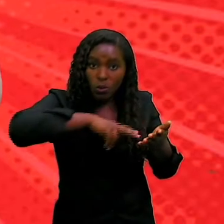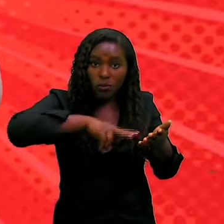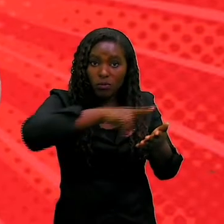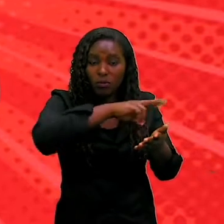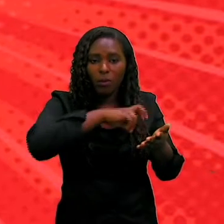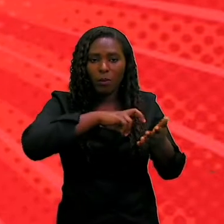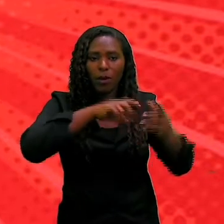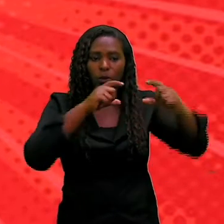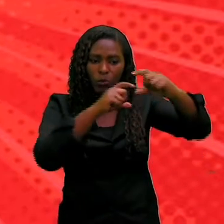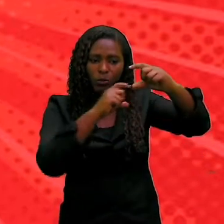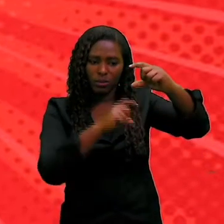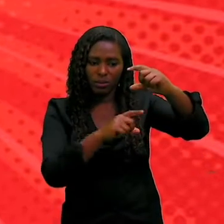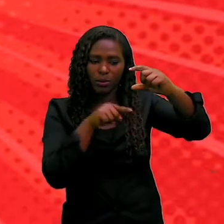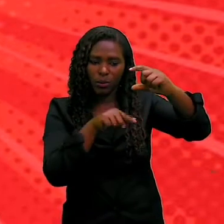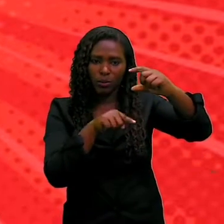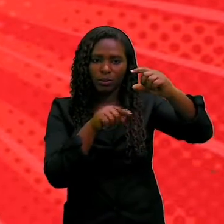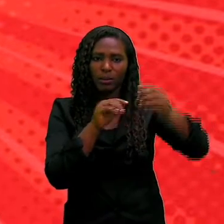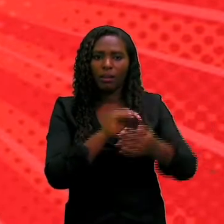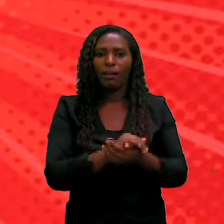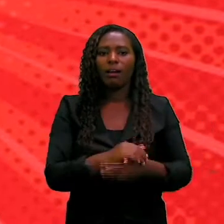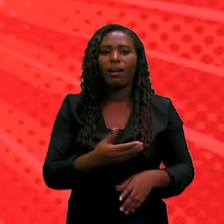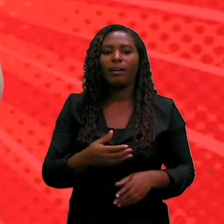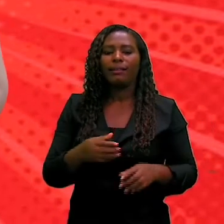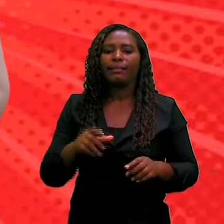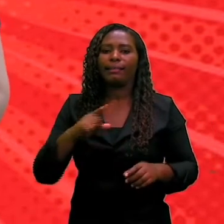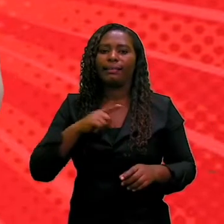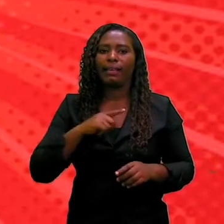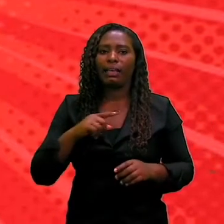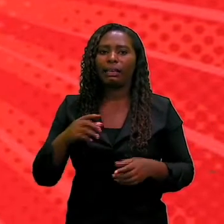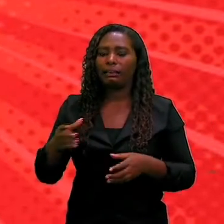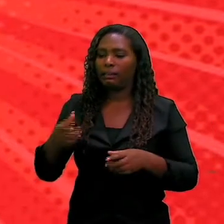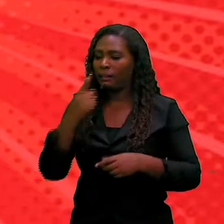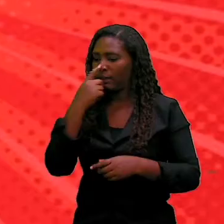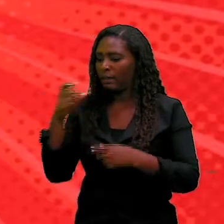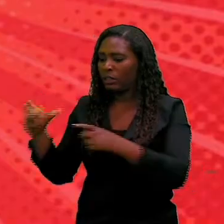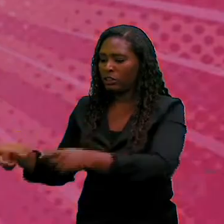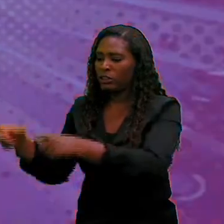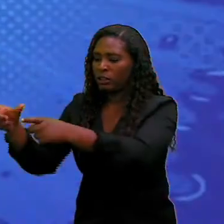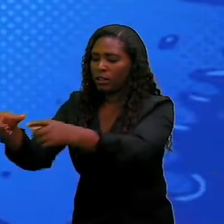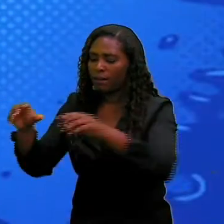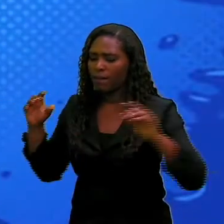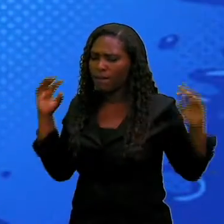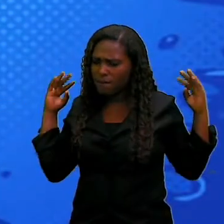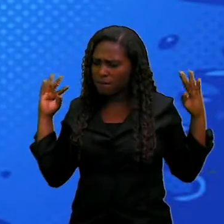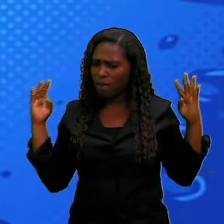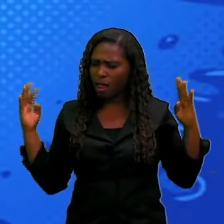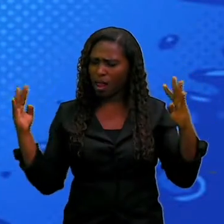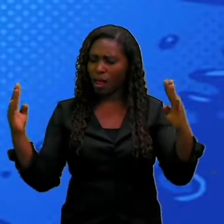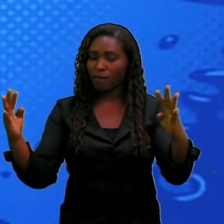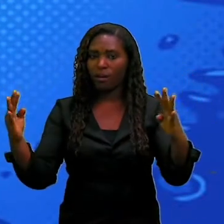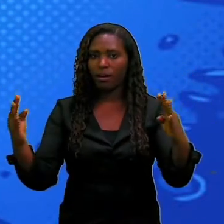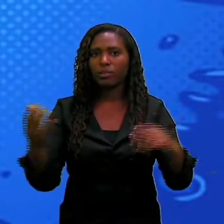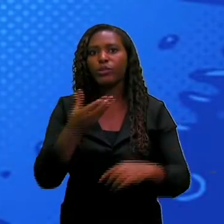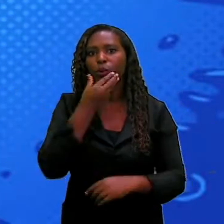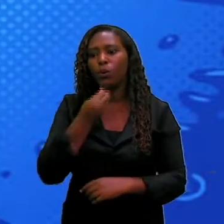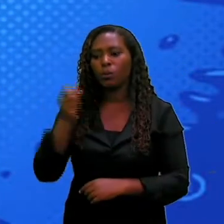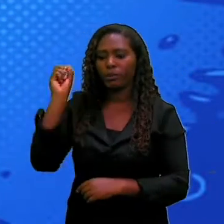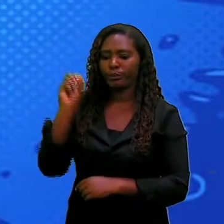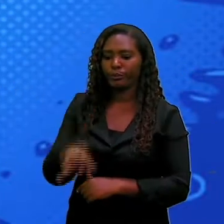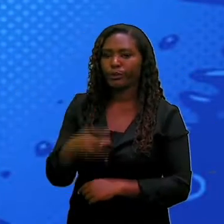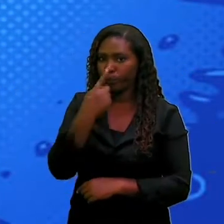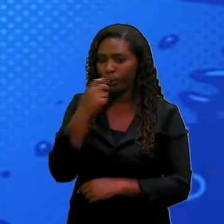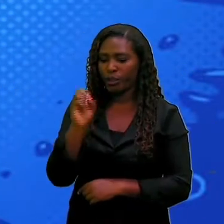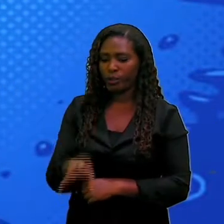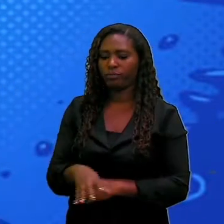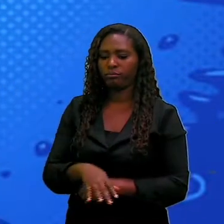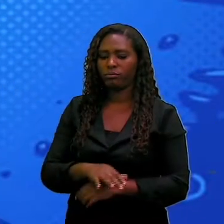representado aí na ação do personagem jogando o lixo no chão. Isso porque está cheio de lixeira em volta, não é mesmo? Pois é.